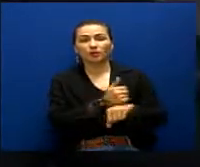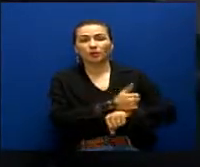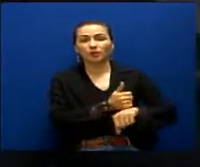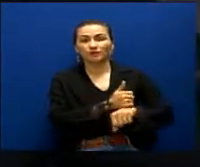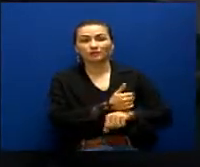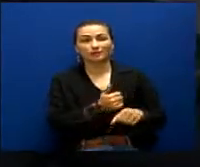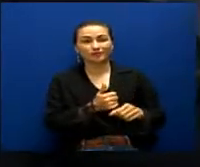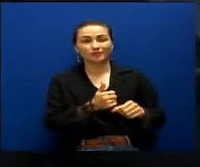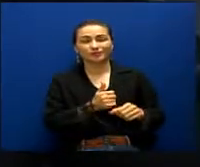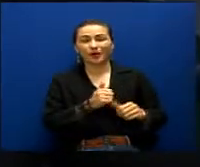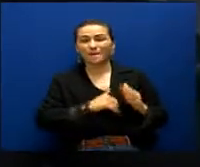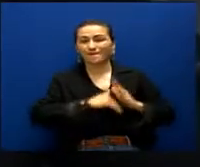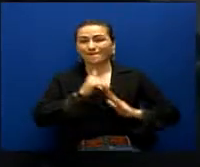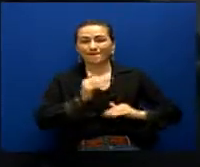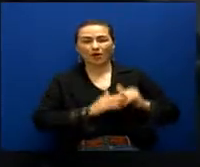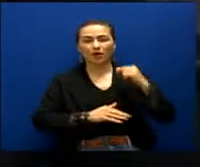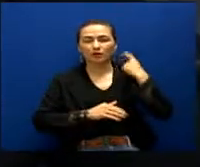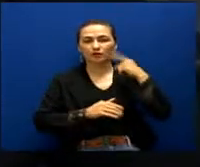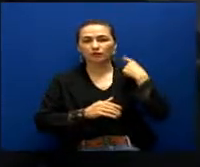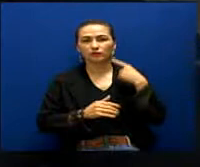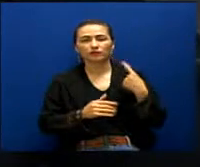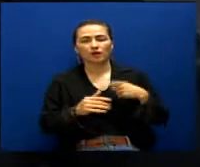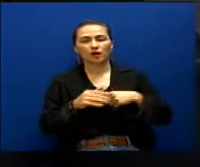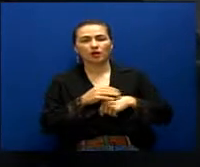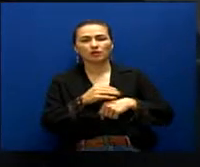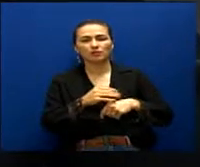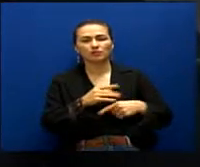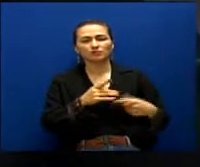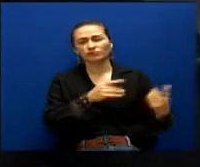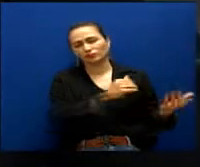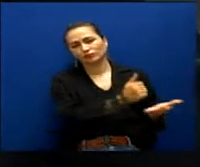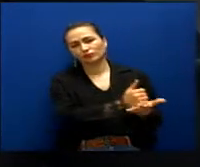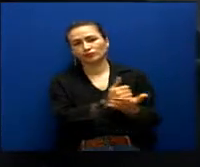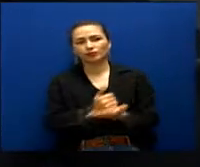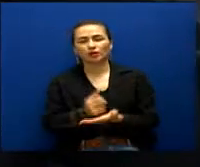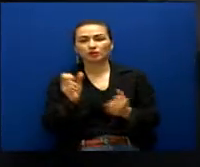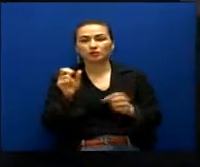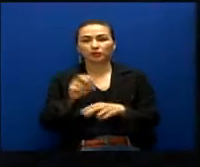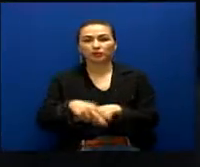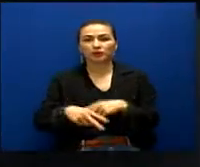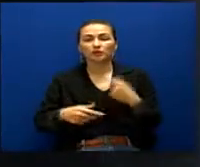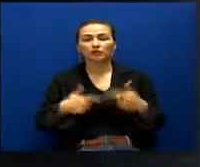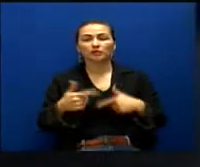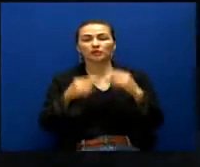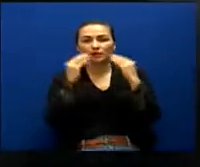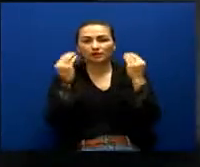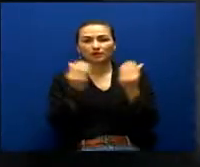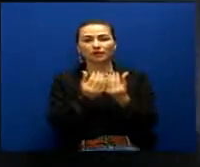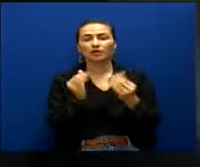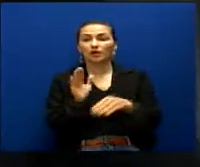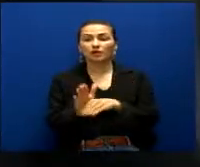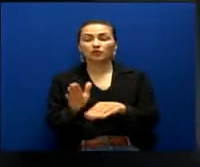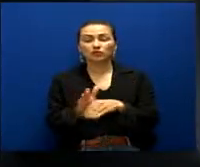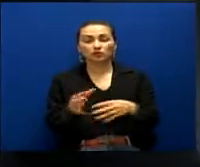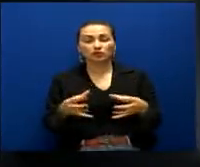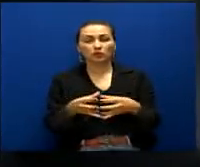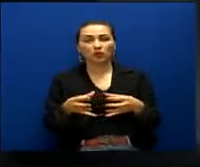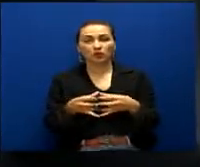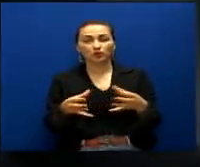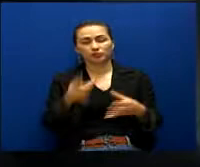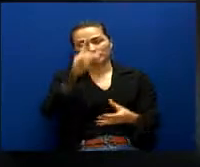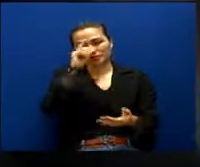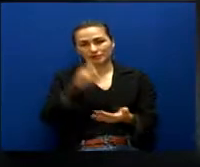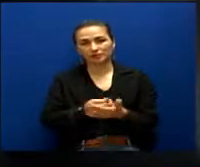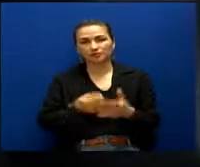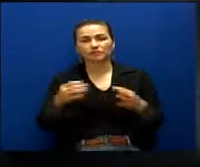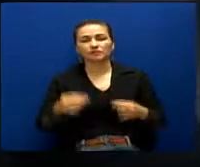então, né? Nós então, vamos fazer concurso. Eu acho que isso é fundamental. Aliás, vamos aproveito a oportunidade para te agradecer, presidente, que sempre uma visão futurista aí, para sempre melhor. Isso é